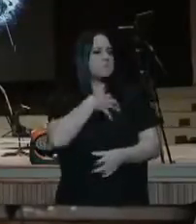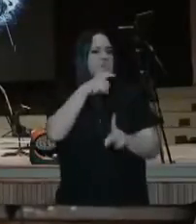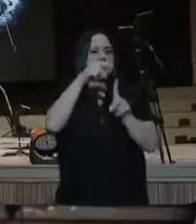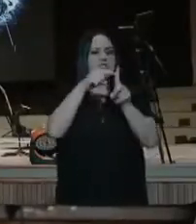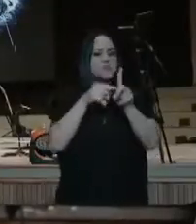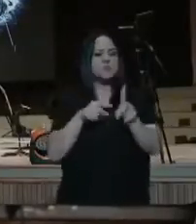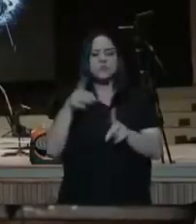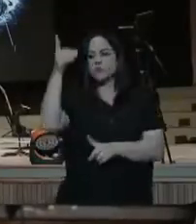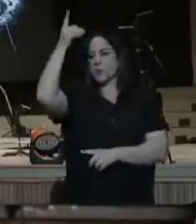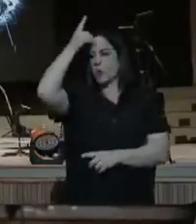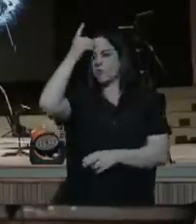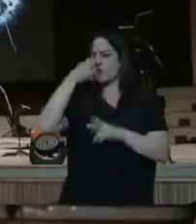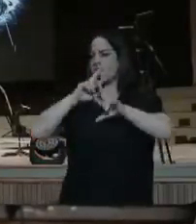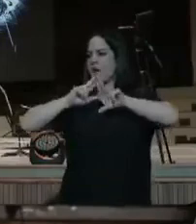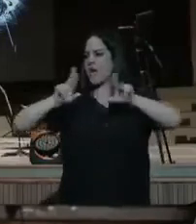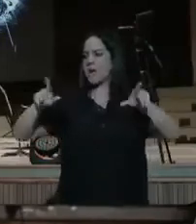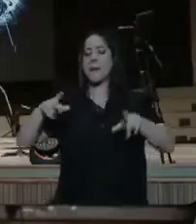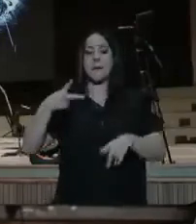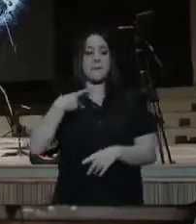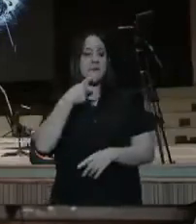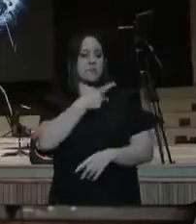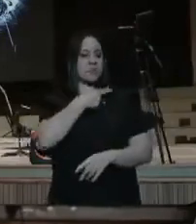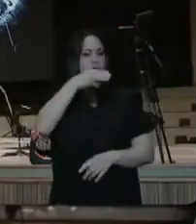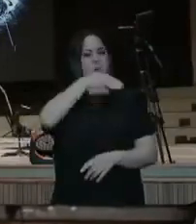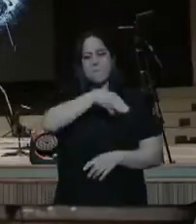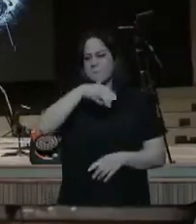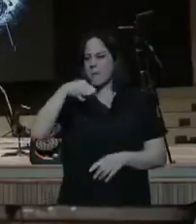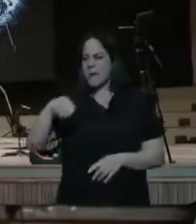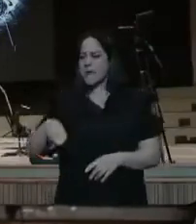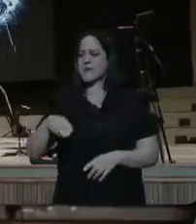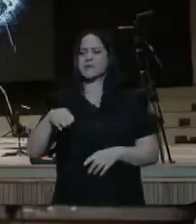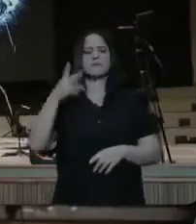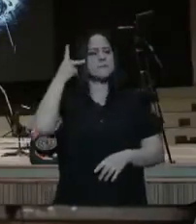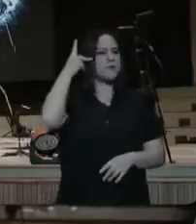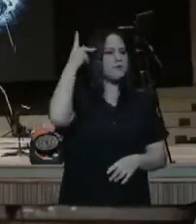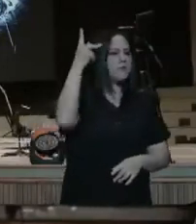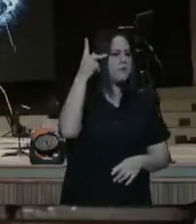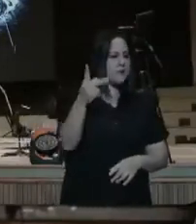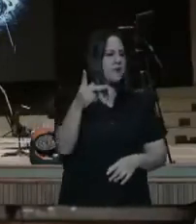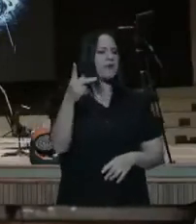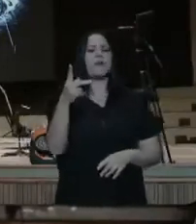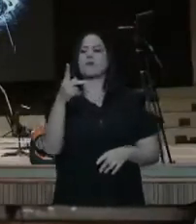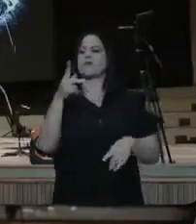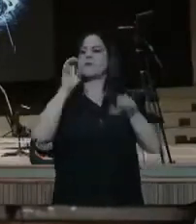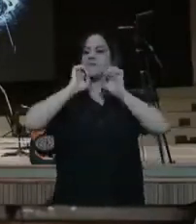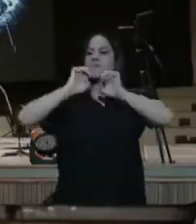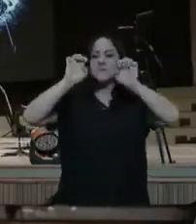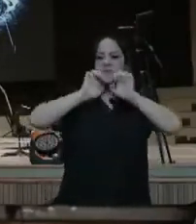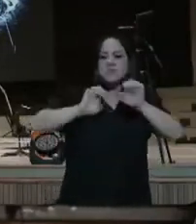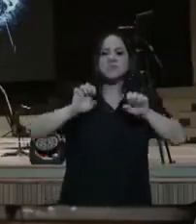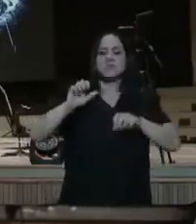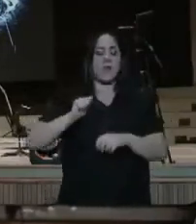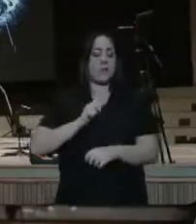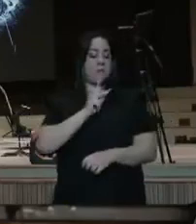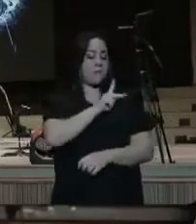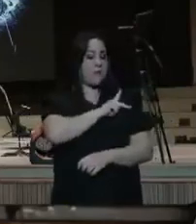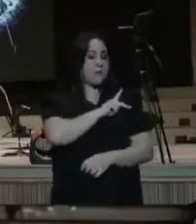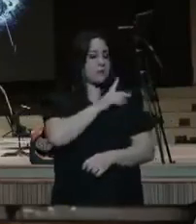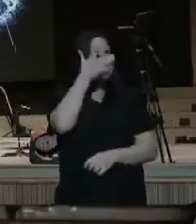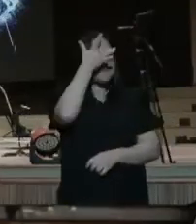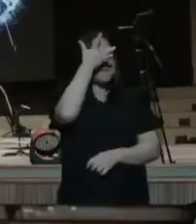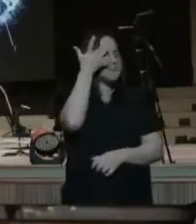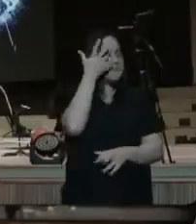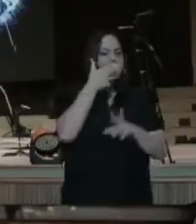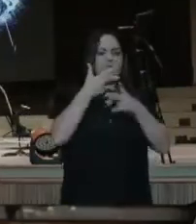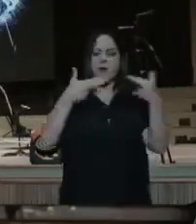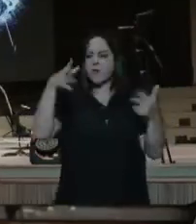talento são pastores mestres profetas evangelistas a postos a gente com todo tipo de